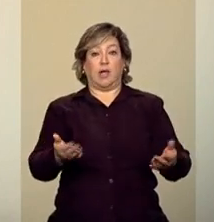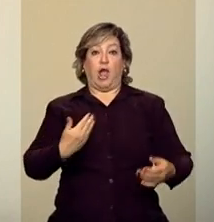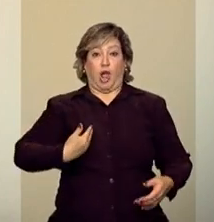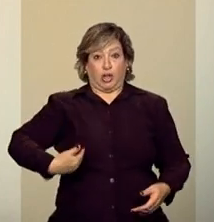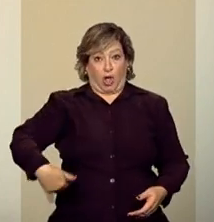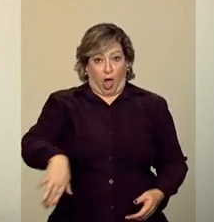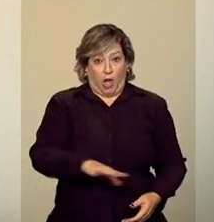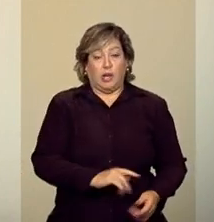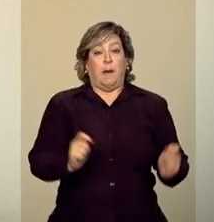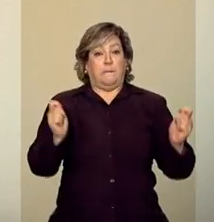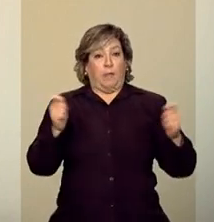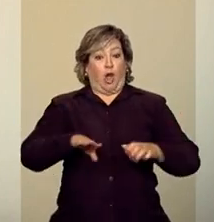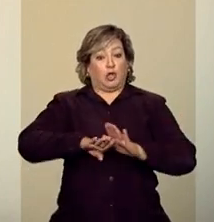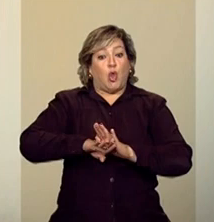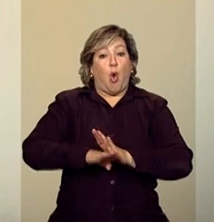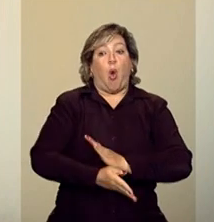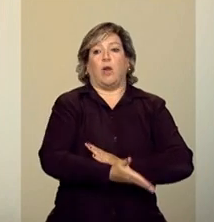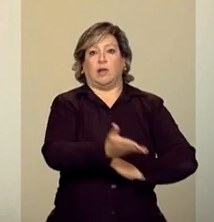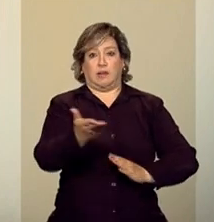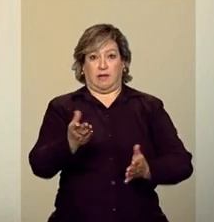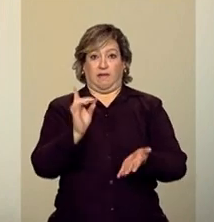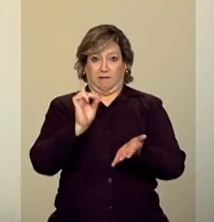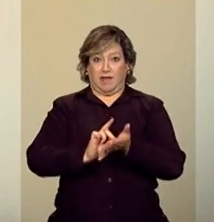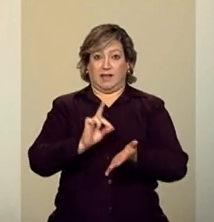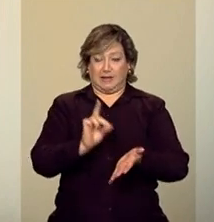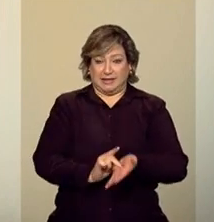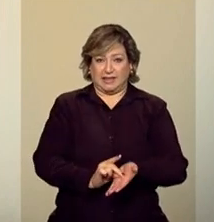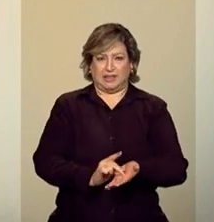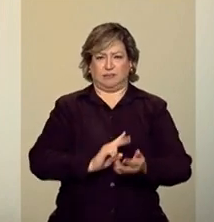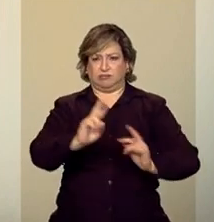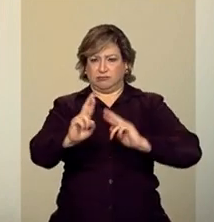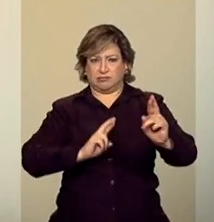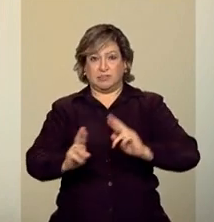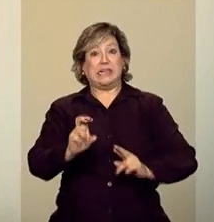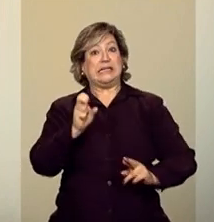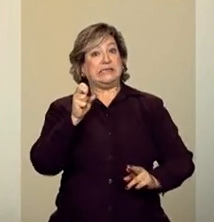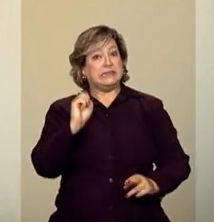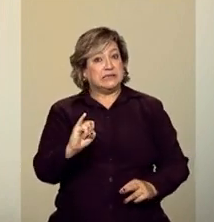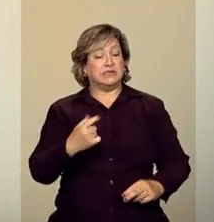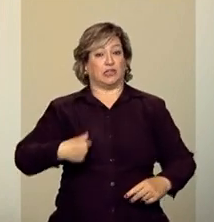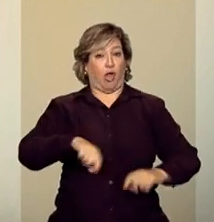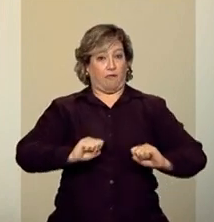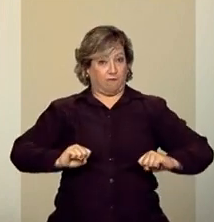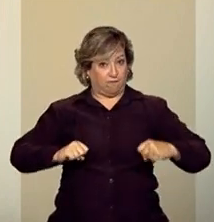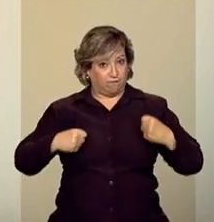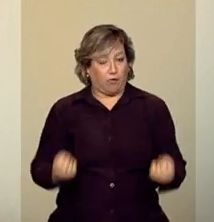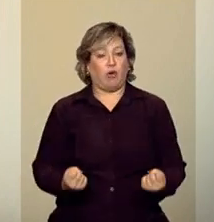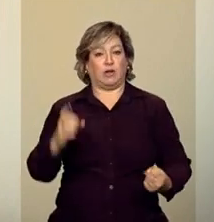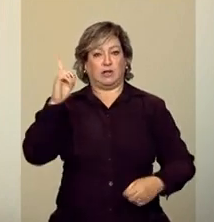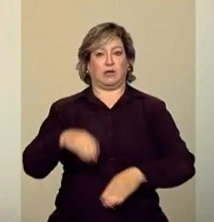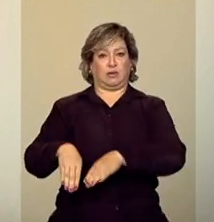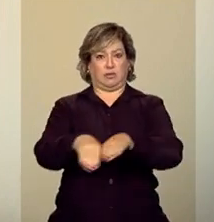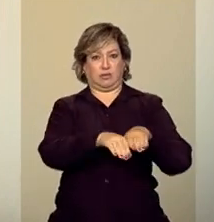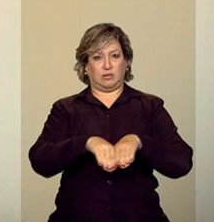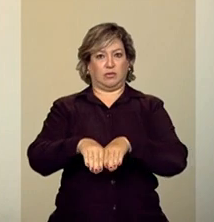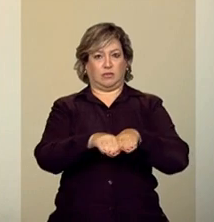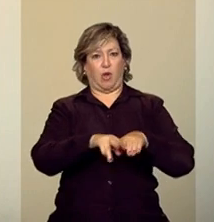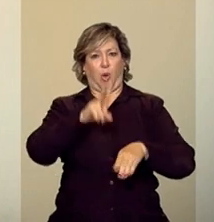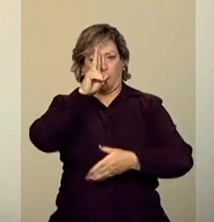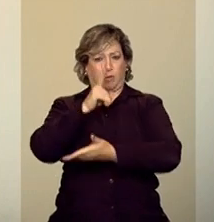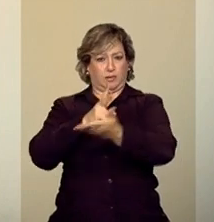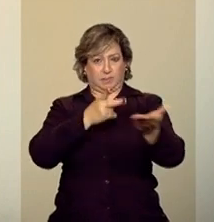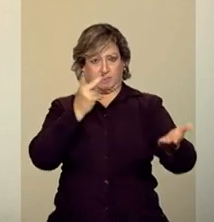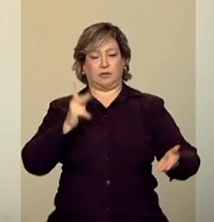tornaremos isso realidade se fortalecermos a democracia, o poder cidadão e os poderes da República.